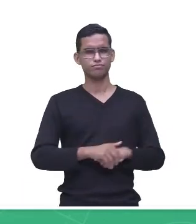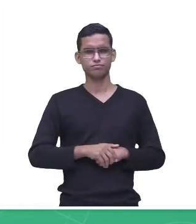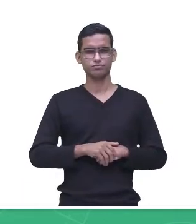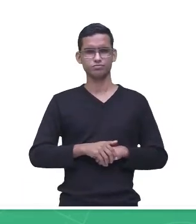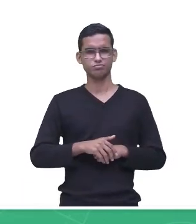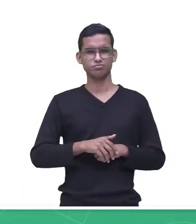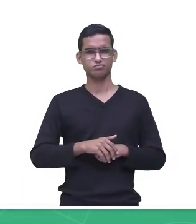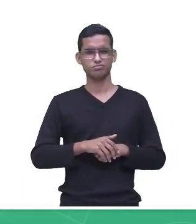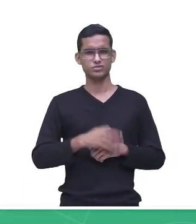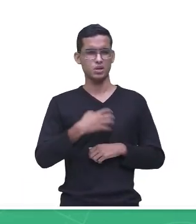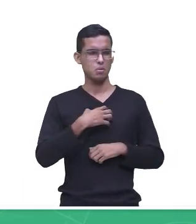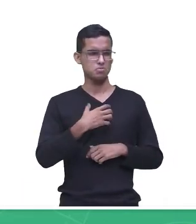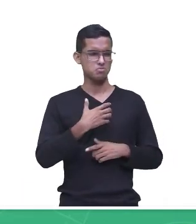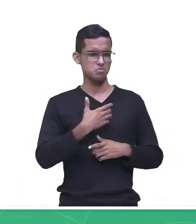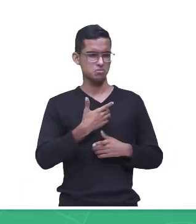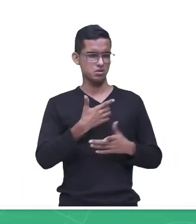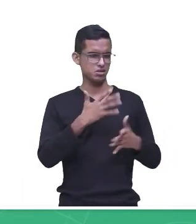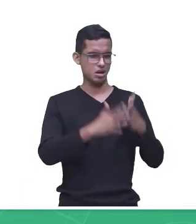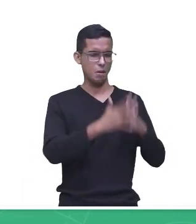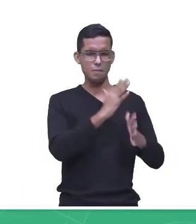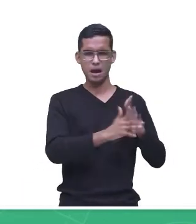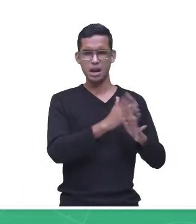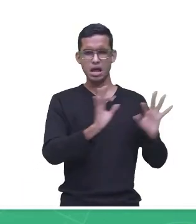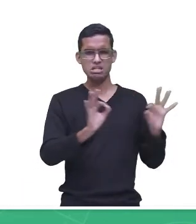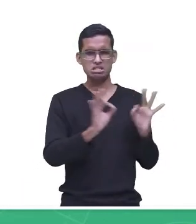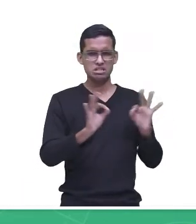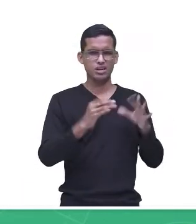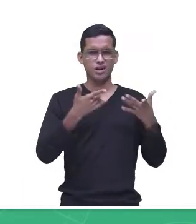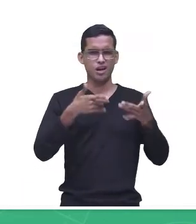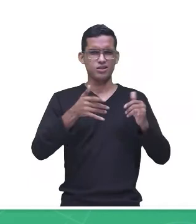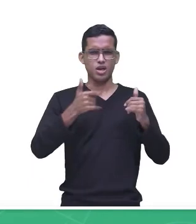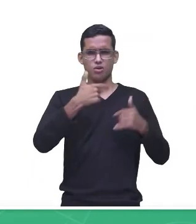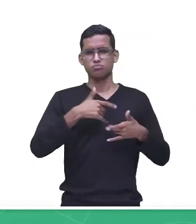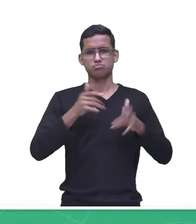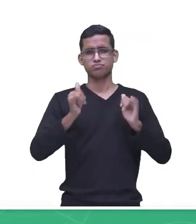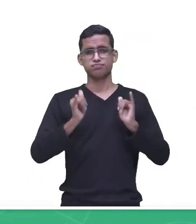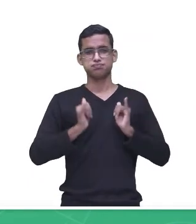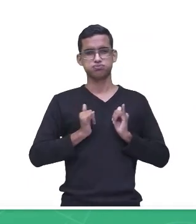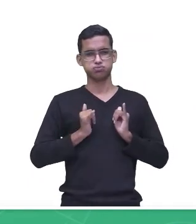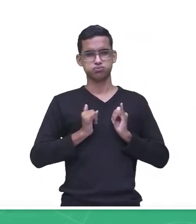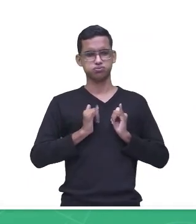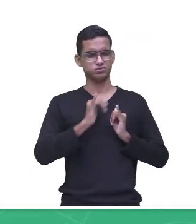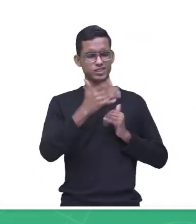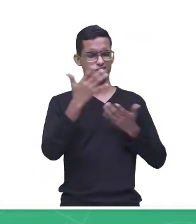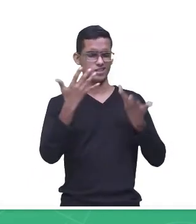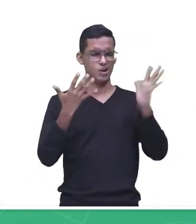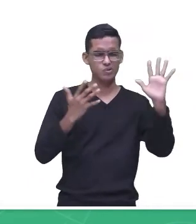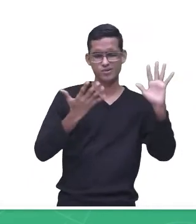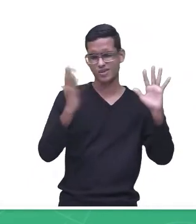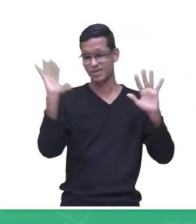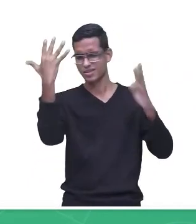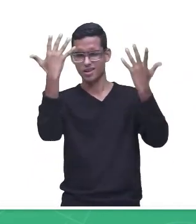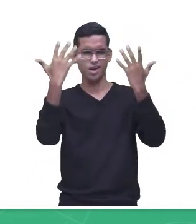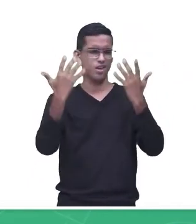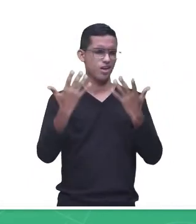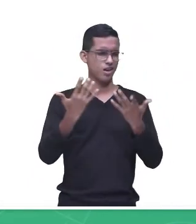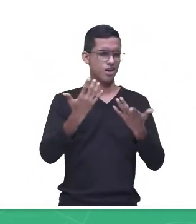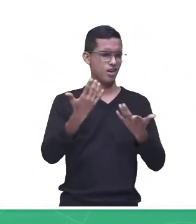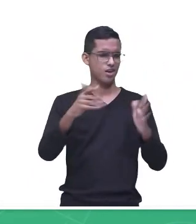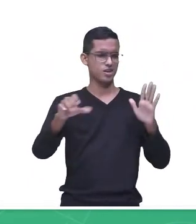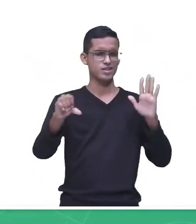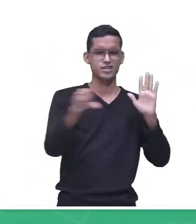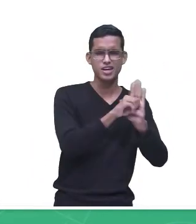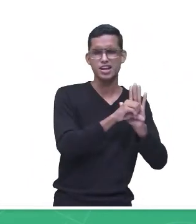ninguém. Deixa as coisas como estão, vamos continuar, né? As coisas acontecendo aí, as injustiças sociais, tudo acontecendo, e a gente